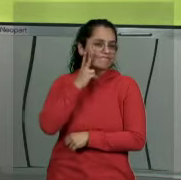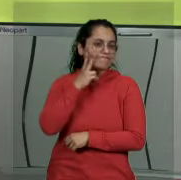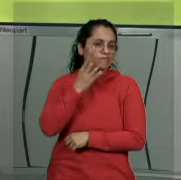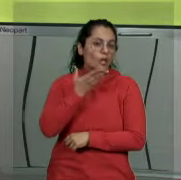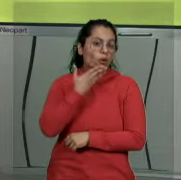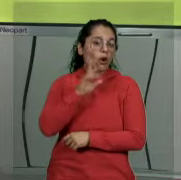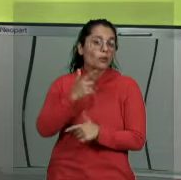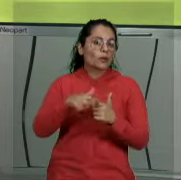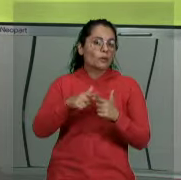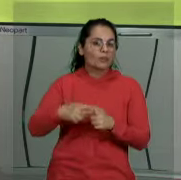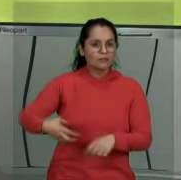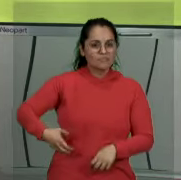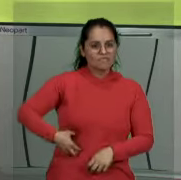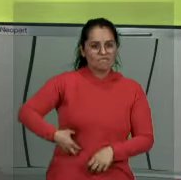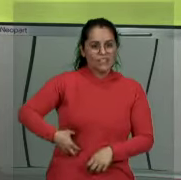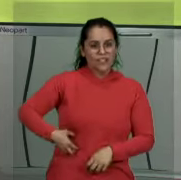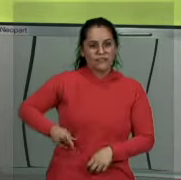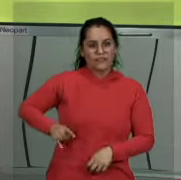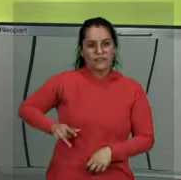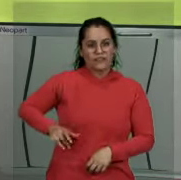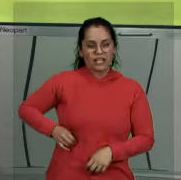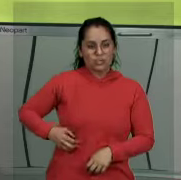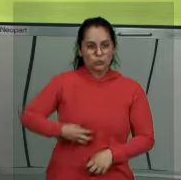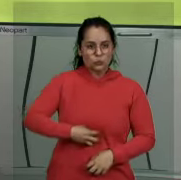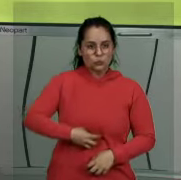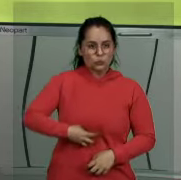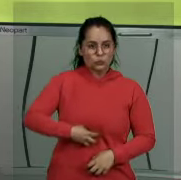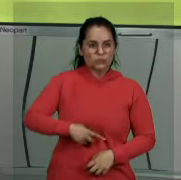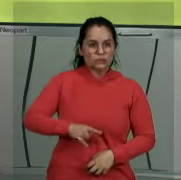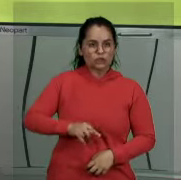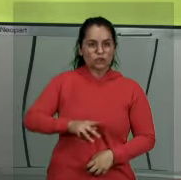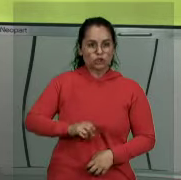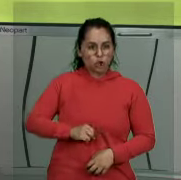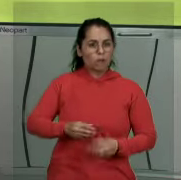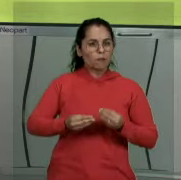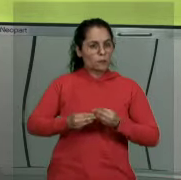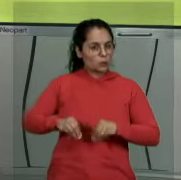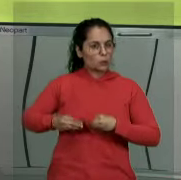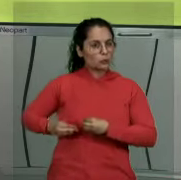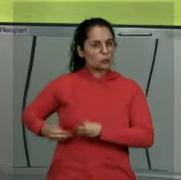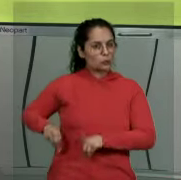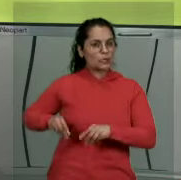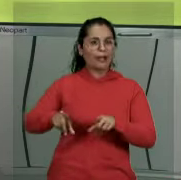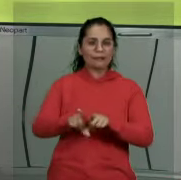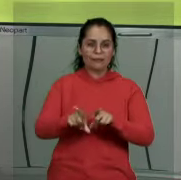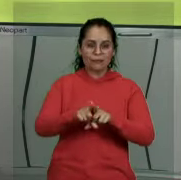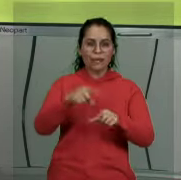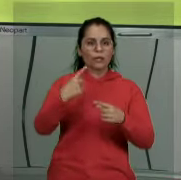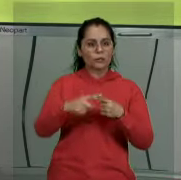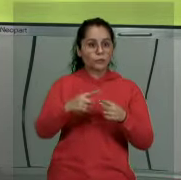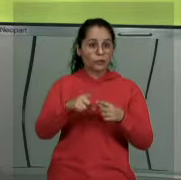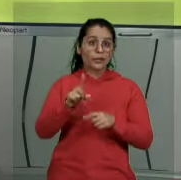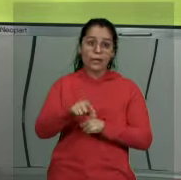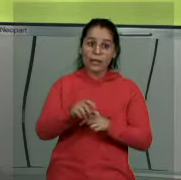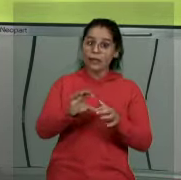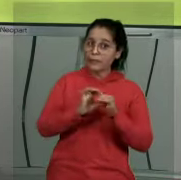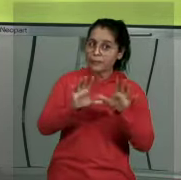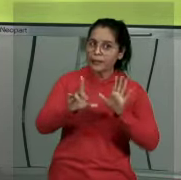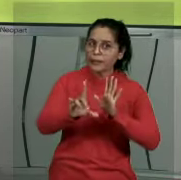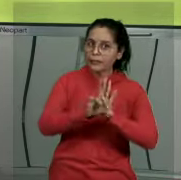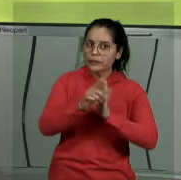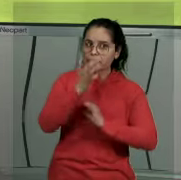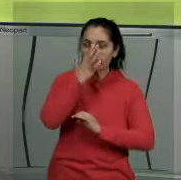o estômago, dentre outros órgãos, vão ficar afetados também. E são drogas lícitas,